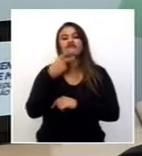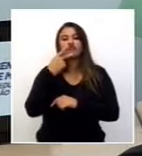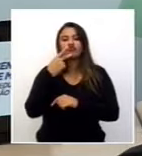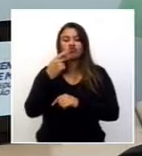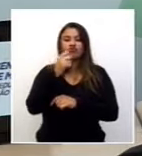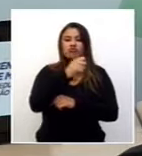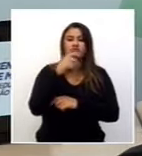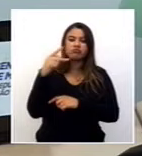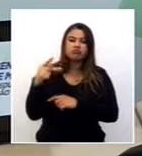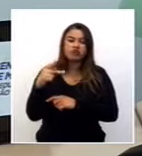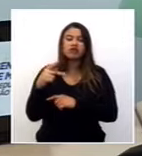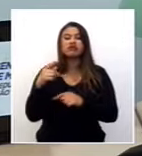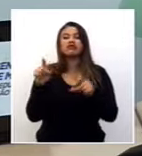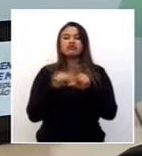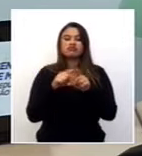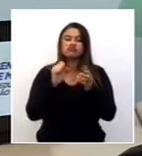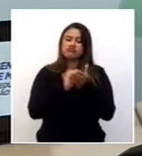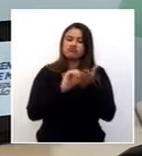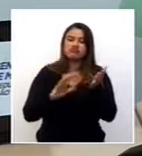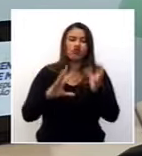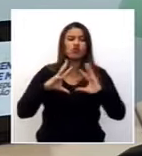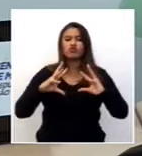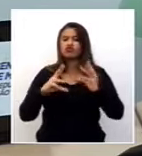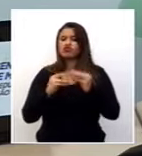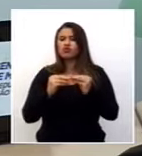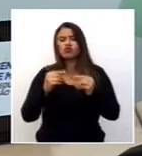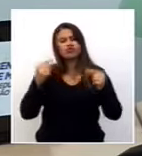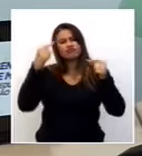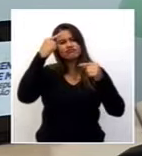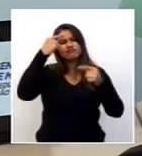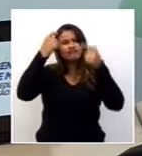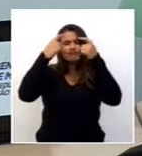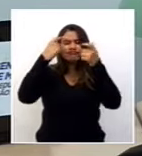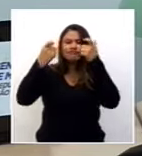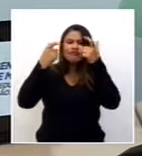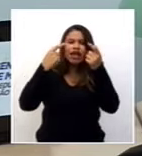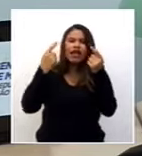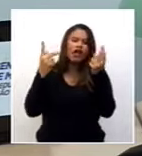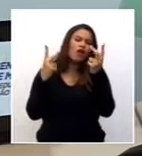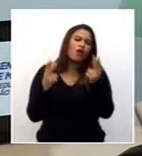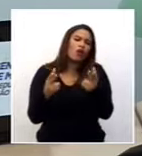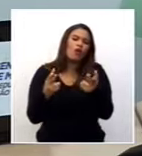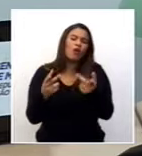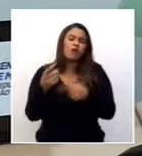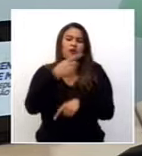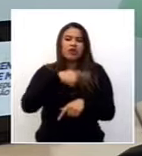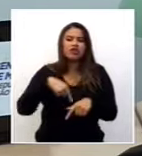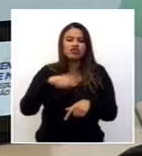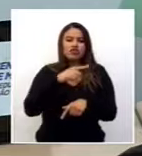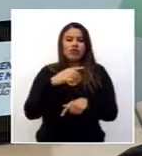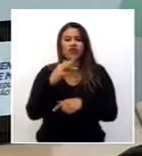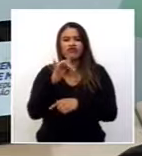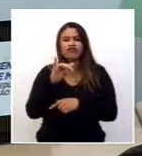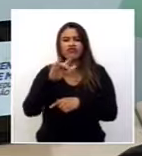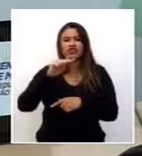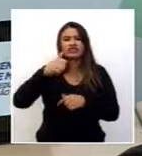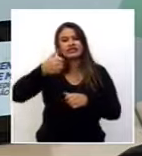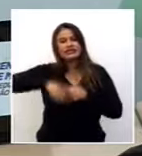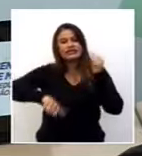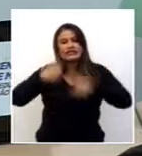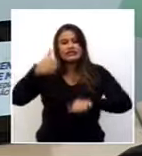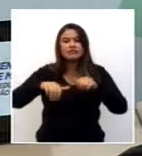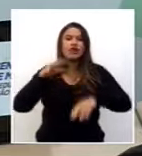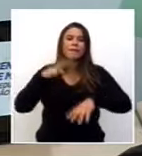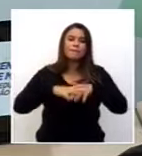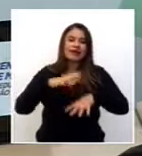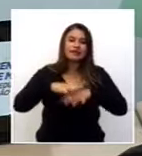atividades. É mais ou menos essa ideia, né, Bruno? Porque nós da área de exatas, né, física, química e matemática, para